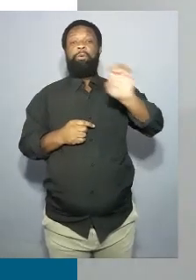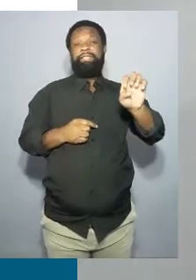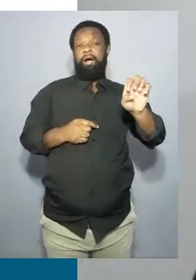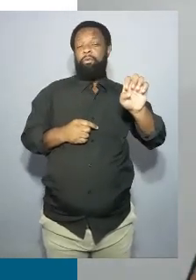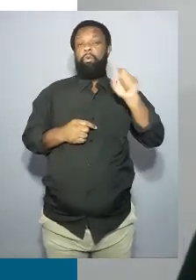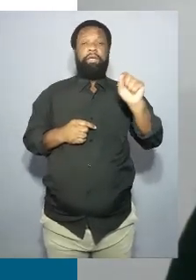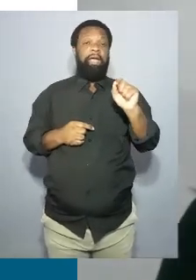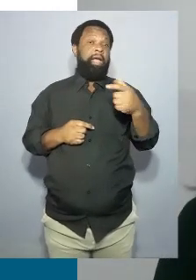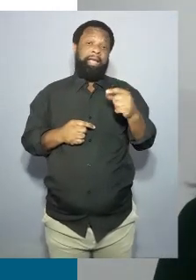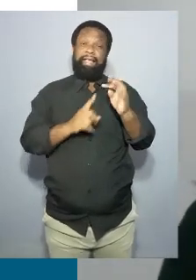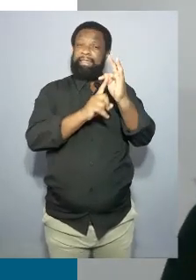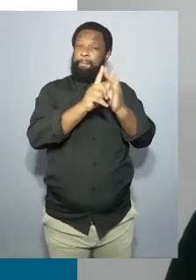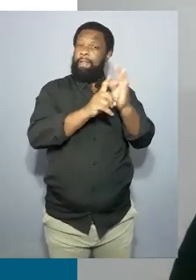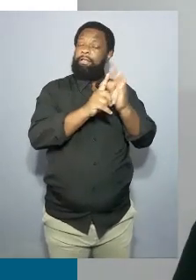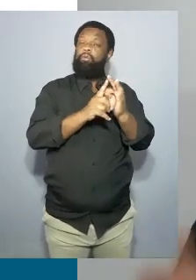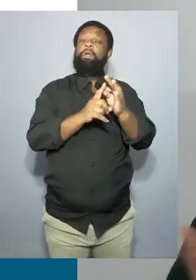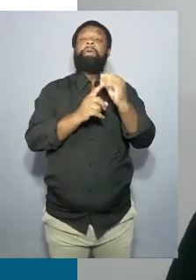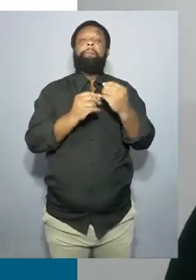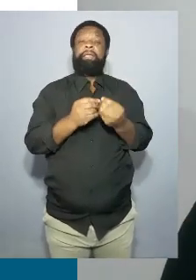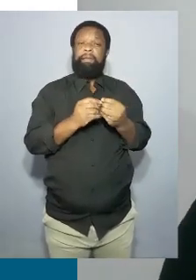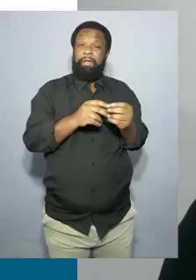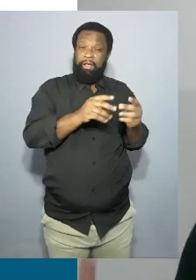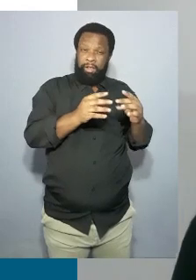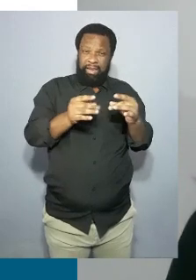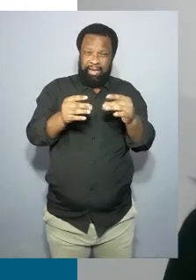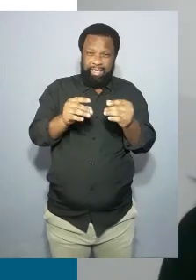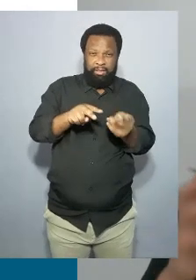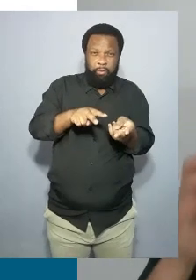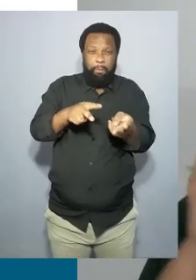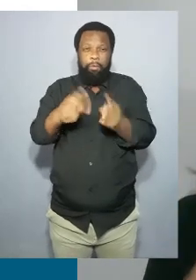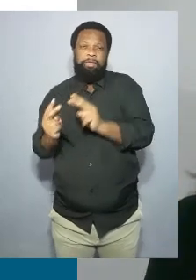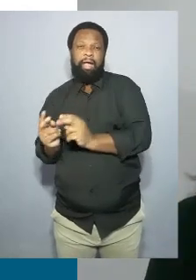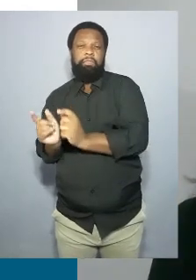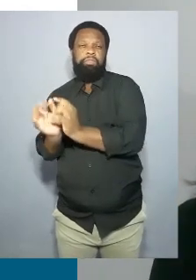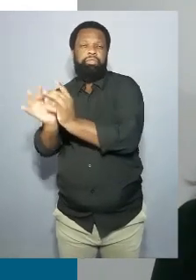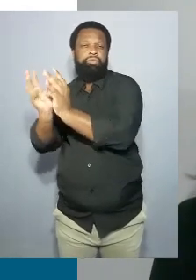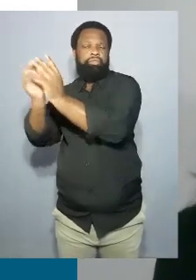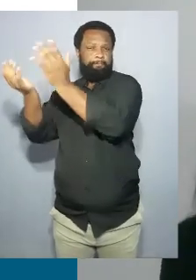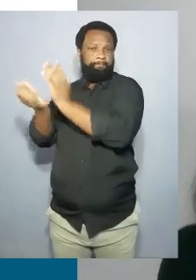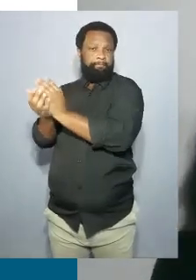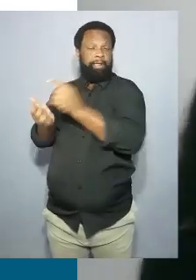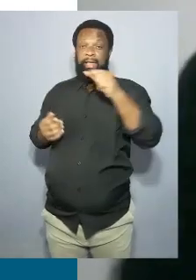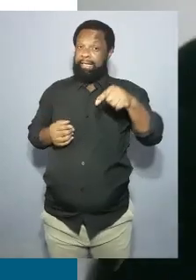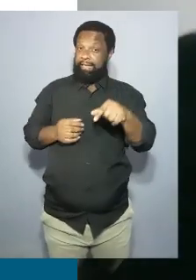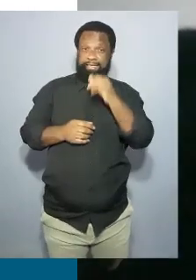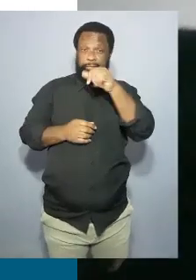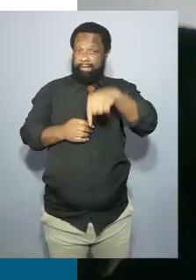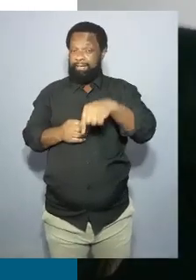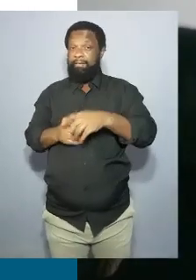é a temperatura necessária para você passar de líquido para gás. E no caso, pessoal, para a gente